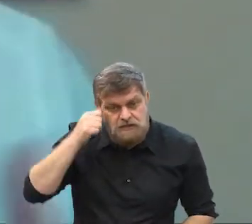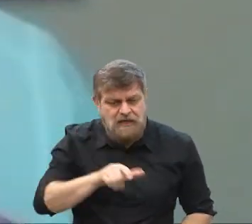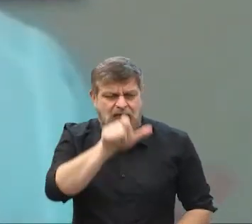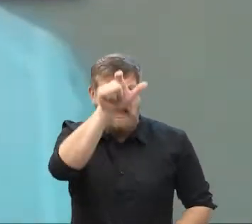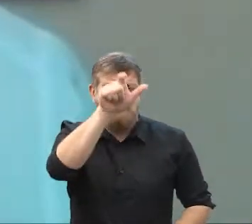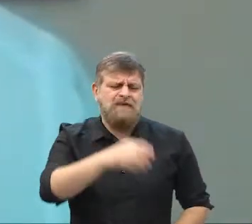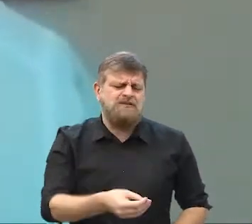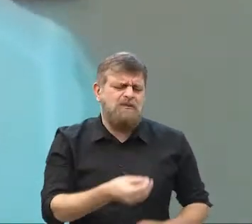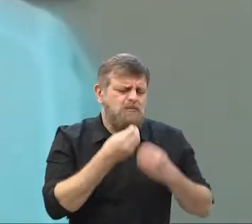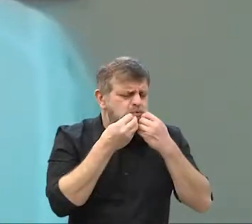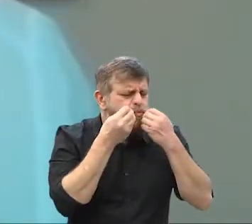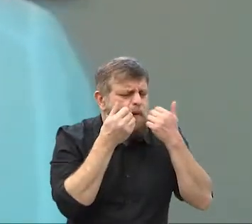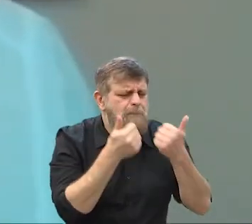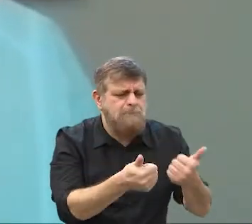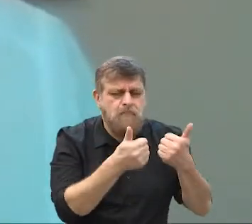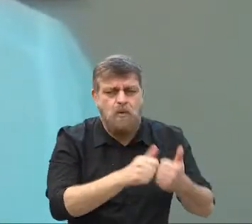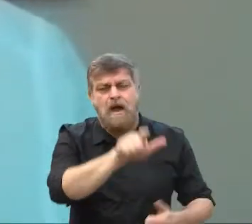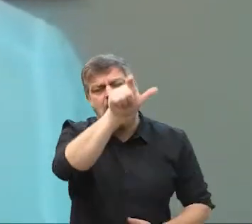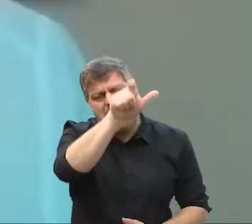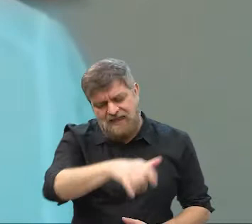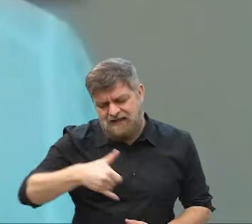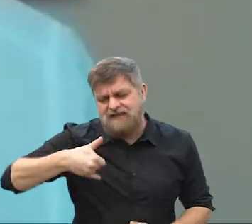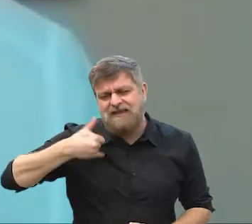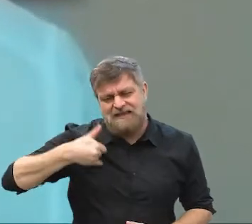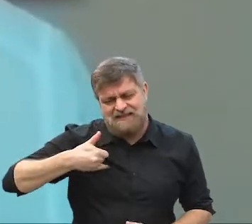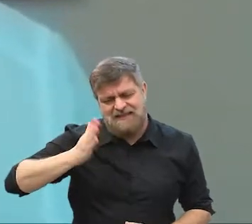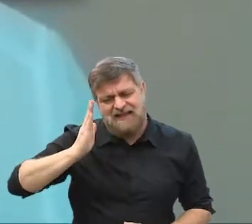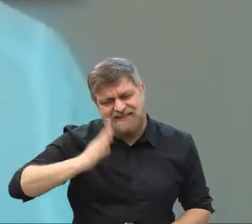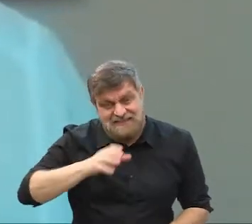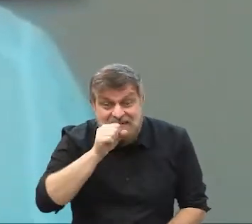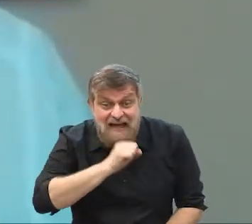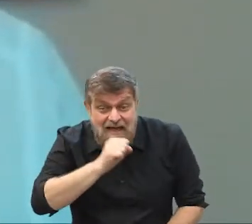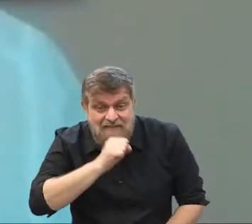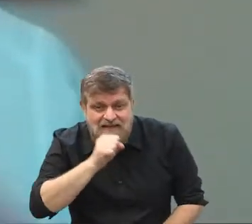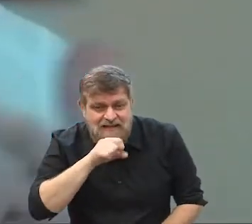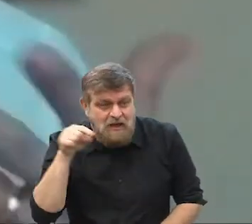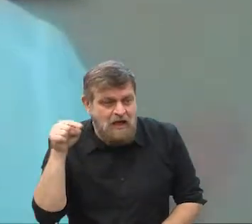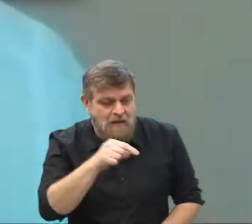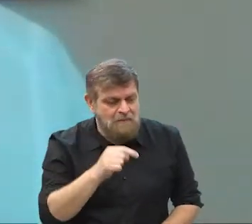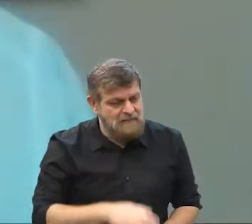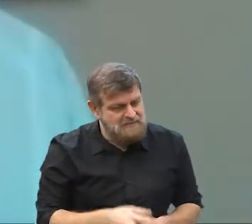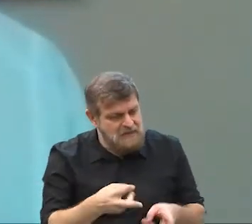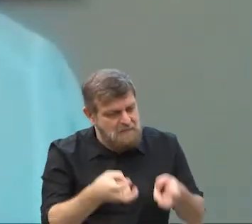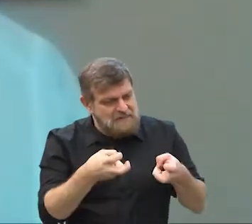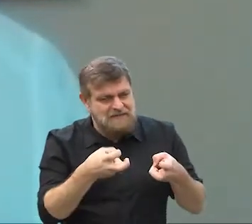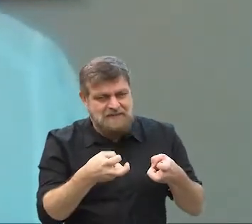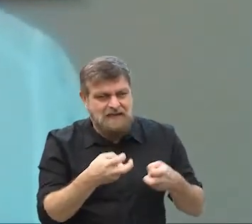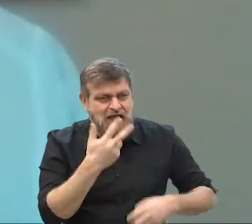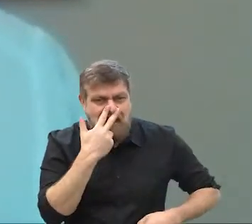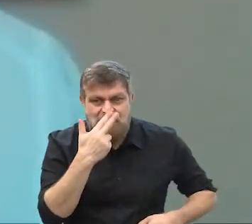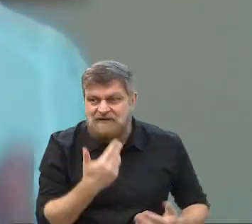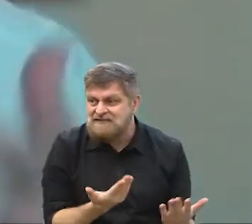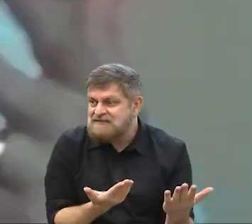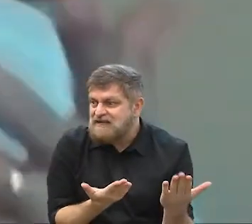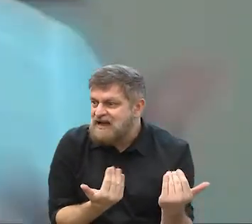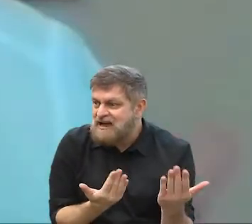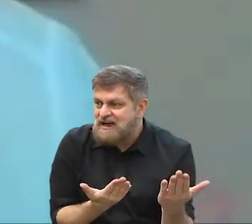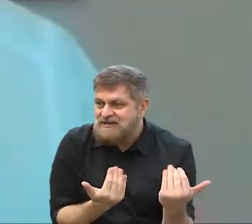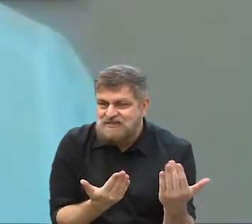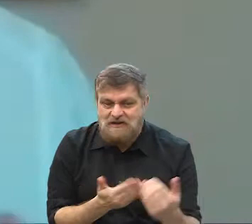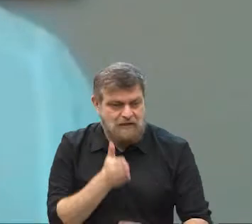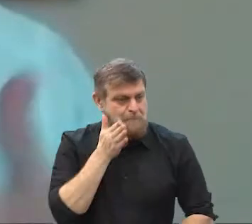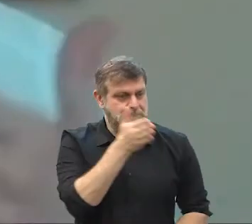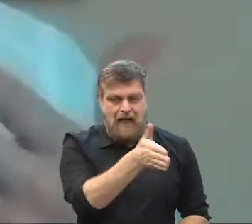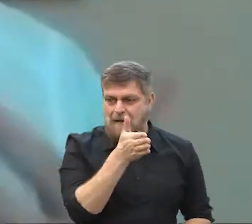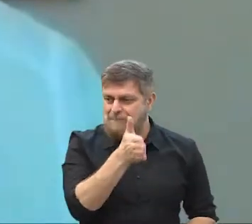era um senhor já com uma certa idade, mas extremamente juvenil nas suas atividades, fazendo muitas